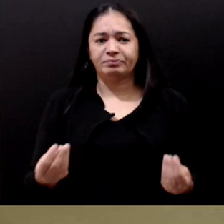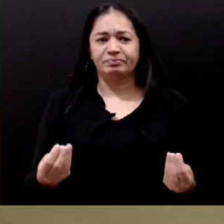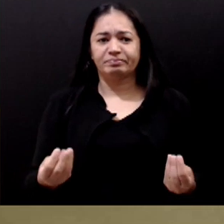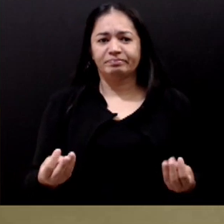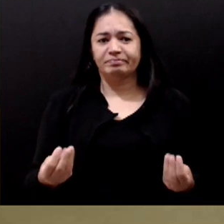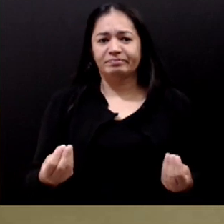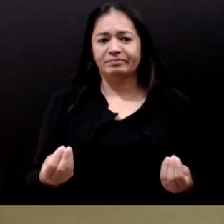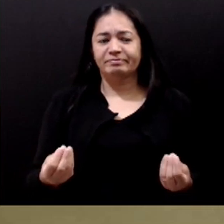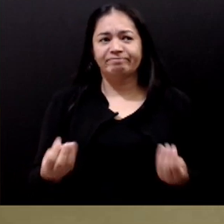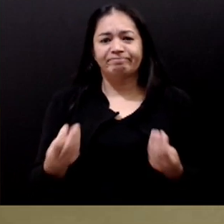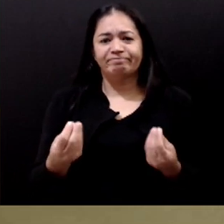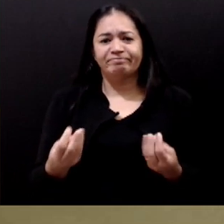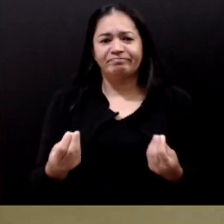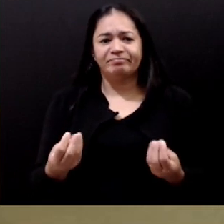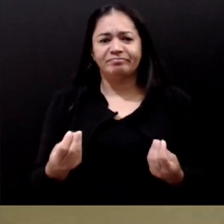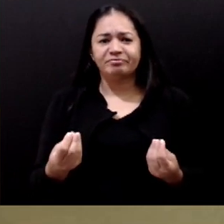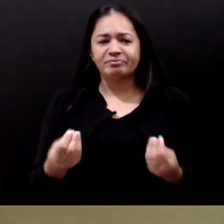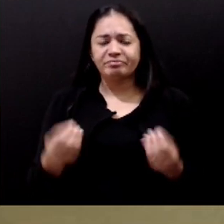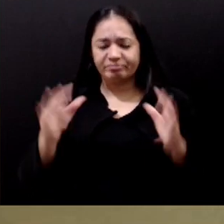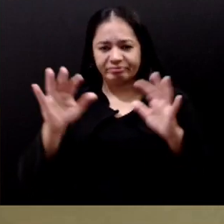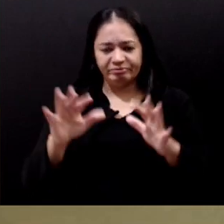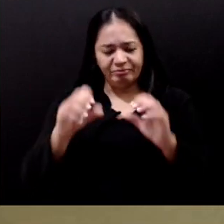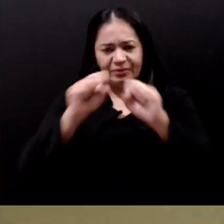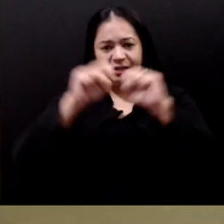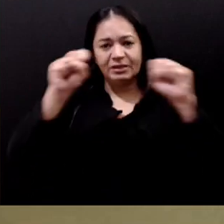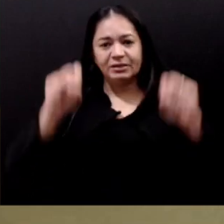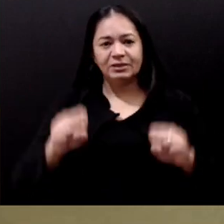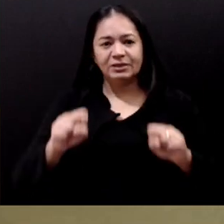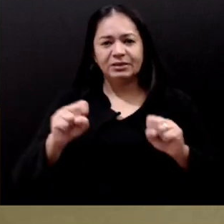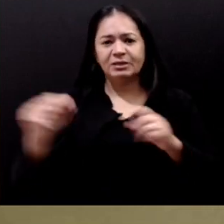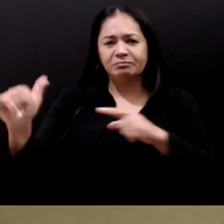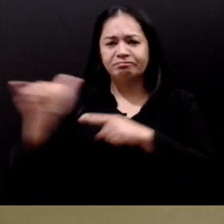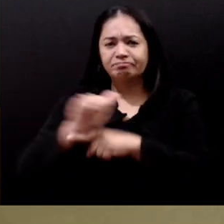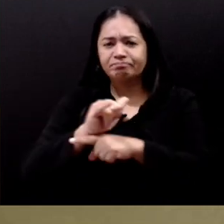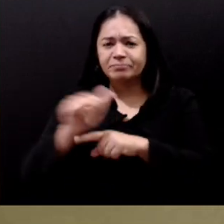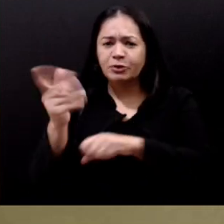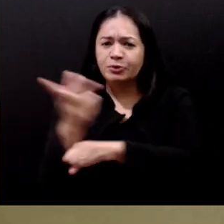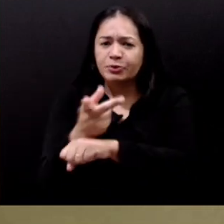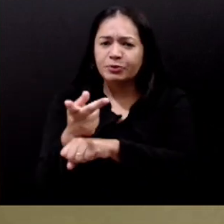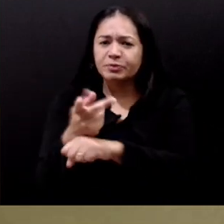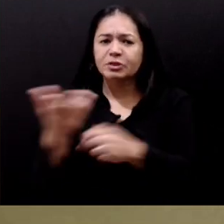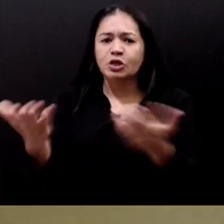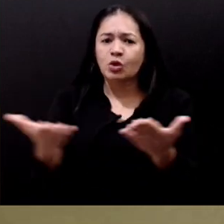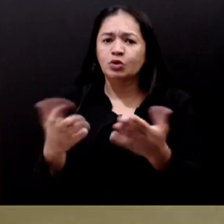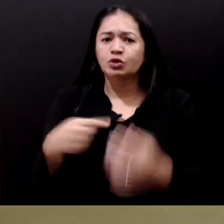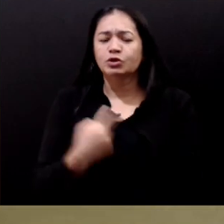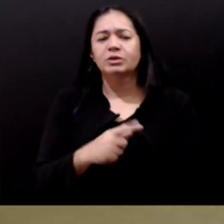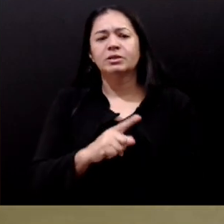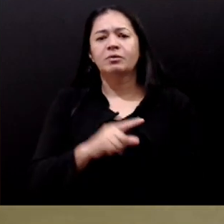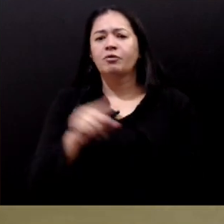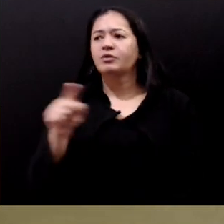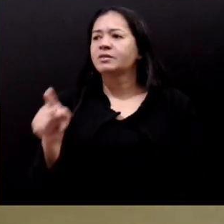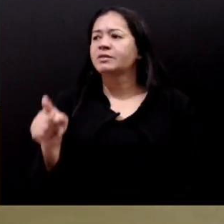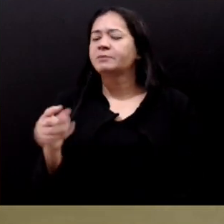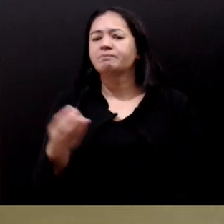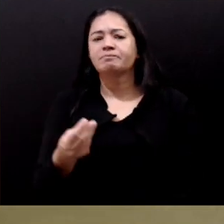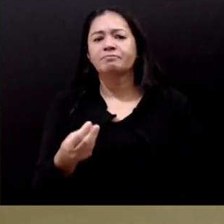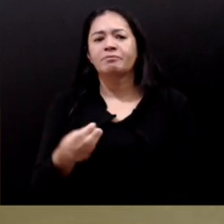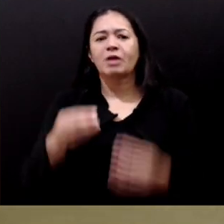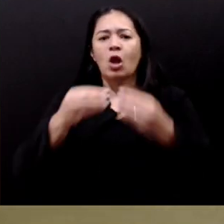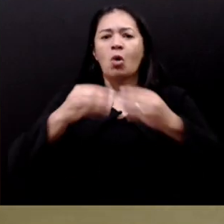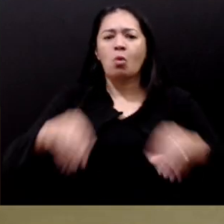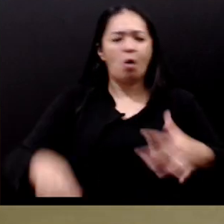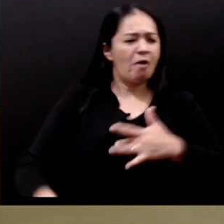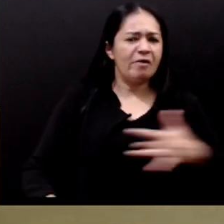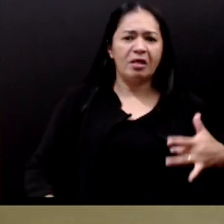dessa desses sistemas de ferramentas de busca que a gente tem hoje, então você coloca lá: "O ovo é saudável?", aí vai